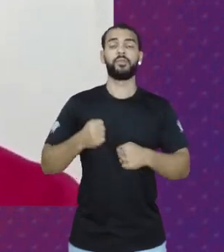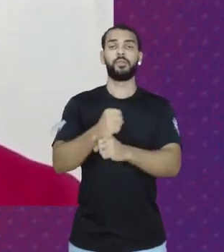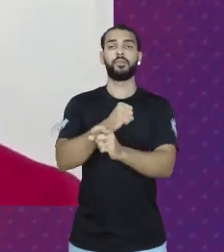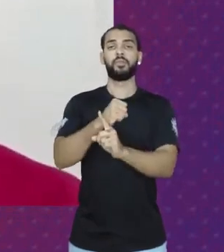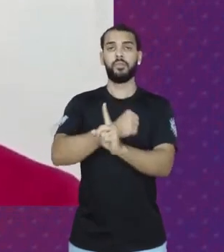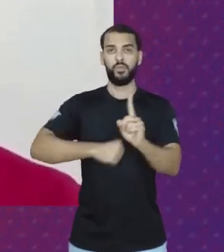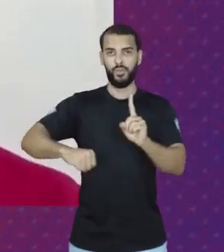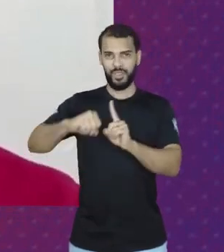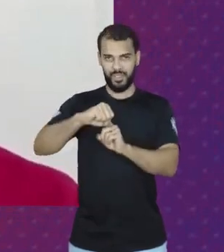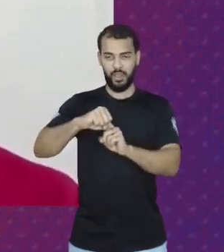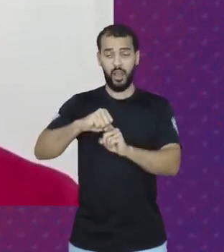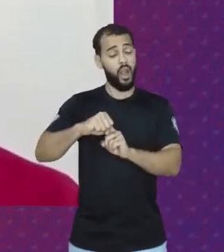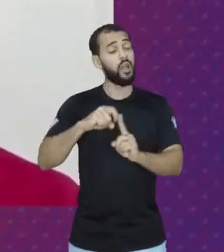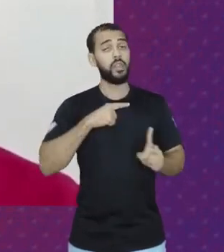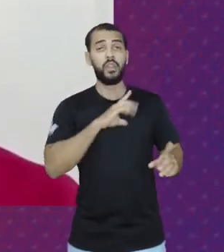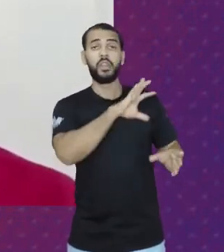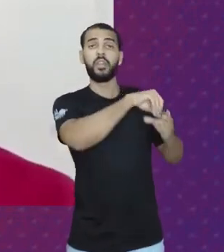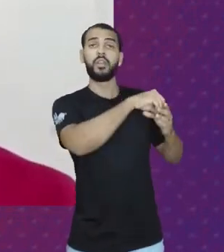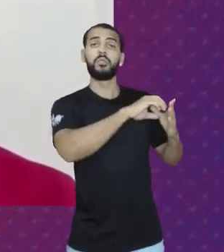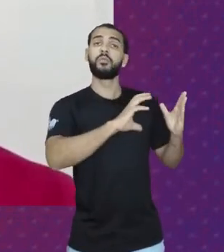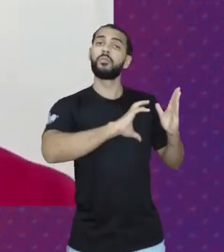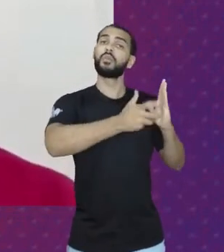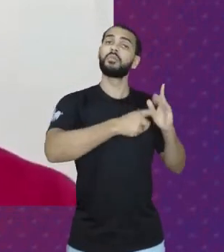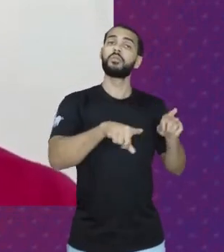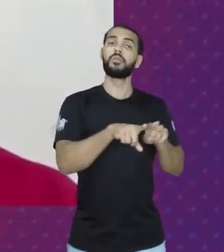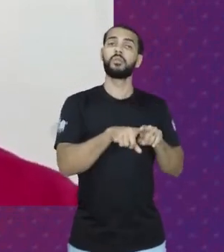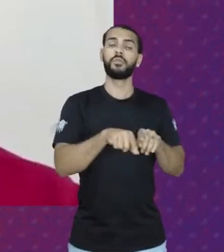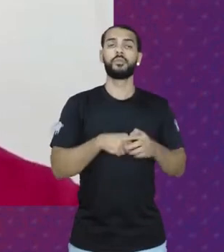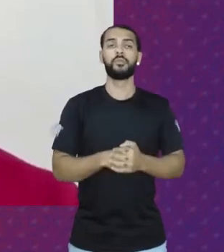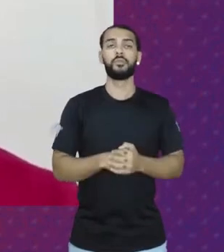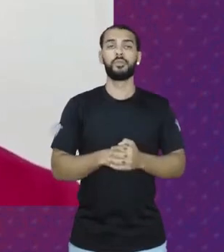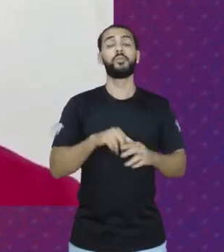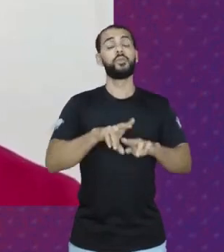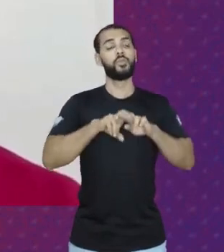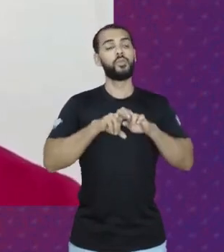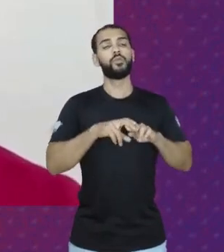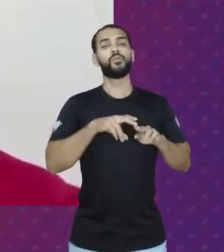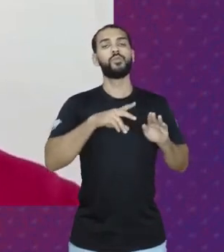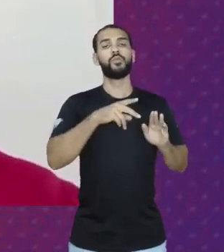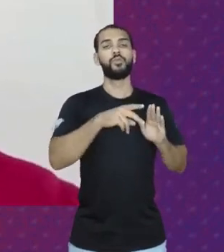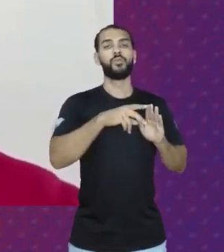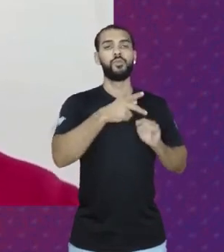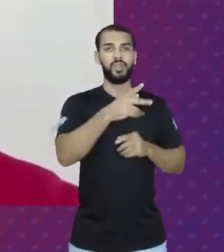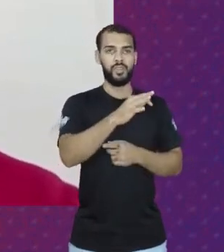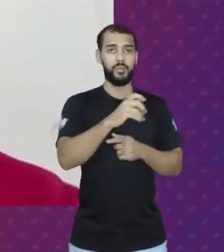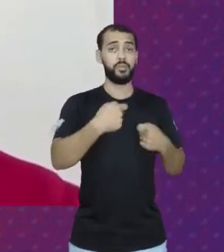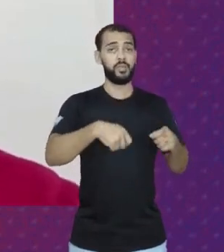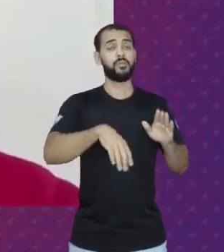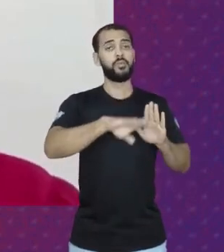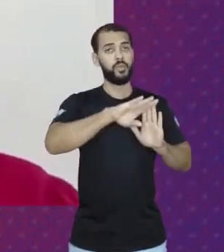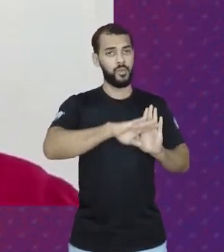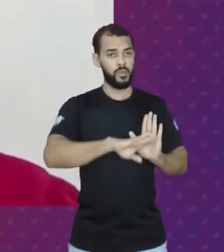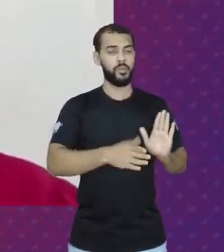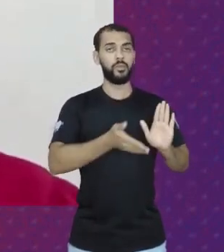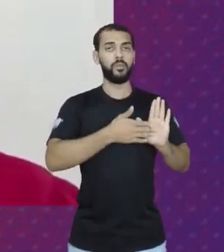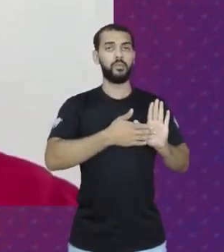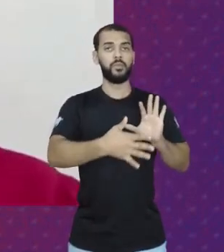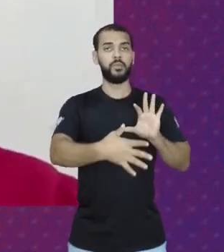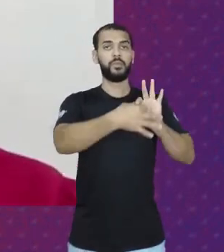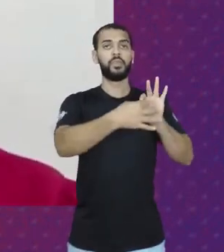E a proposta de educação do PT tem que seguir esse rumo. O PT não pode ter uma proposta de educação